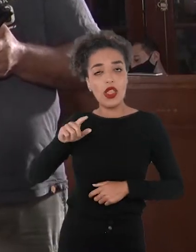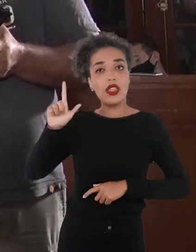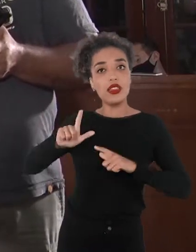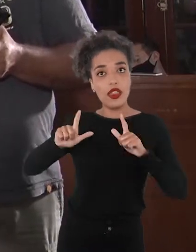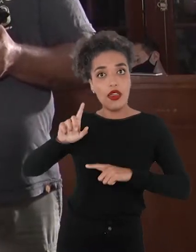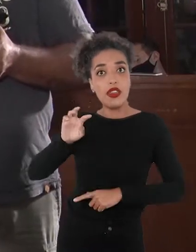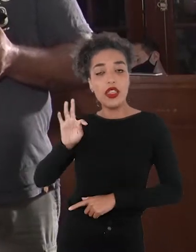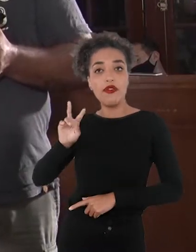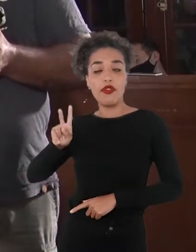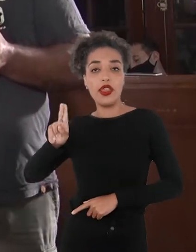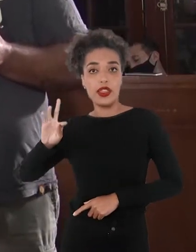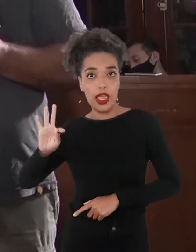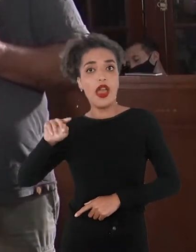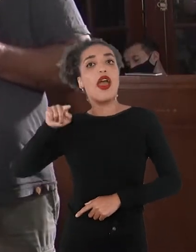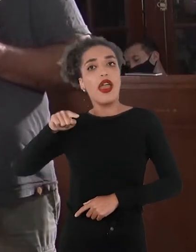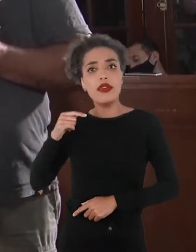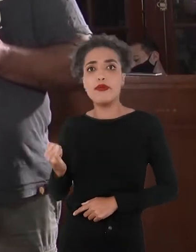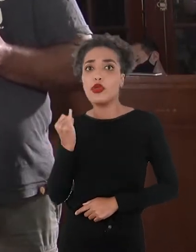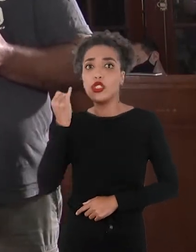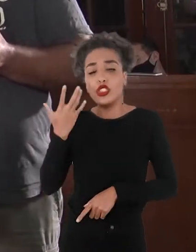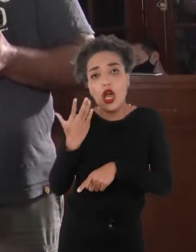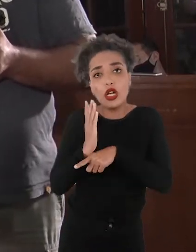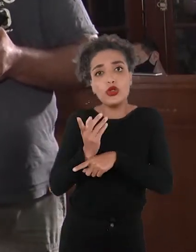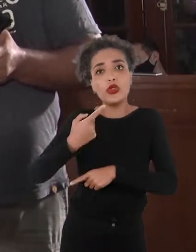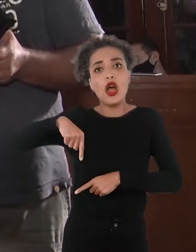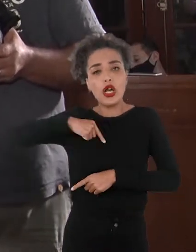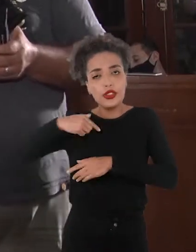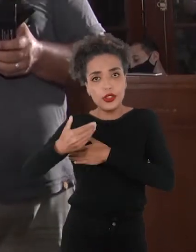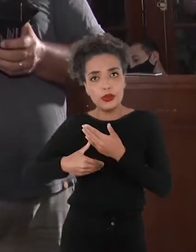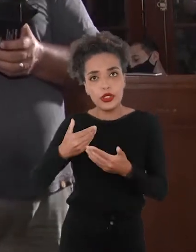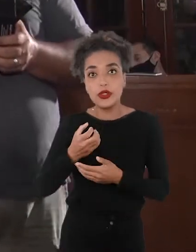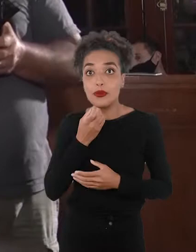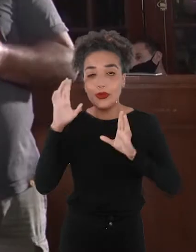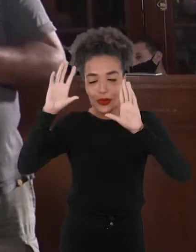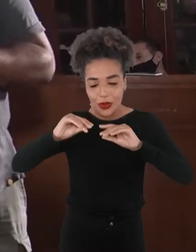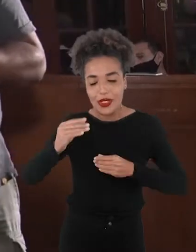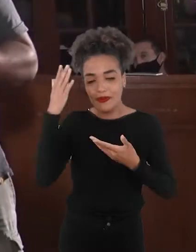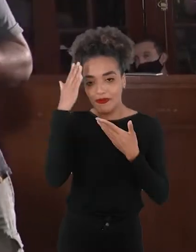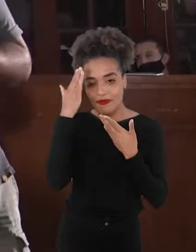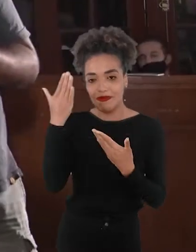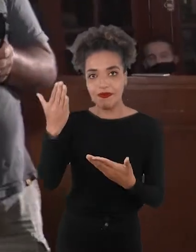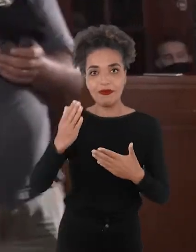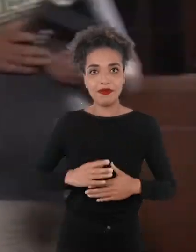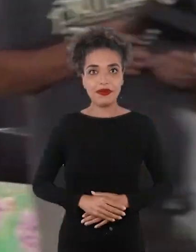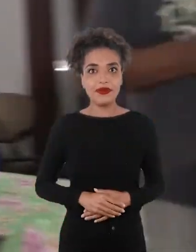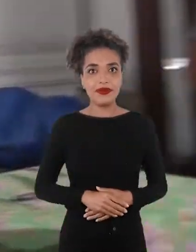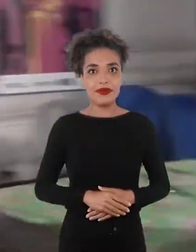importante veículo e nos ajuda muito nesse processo. Tá bom? Boa noite e obrigadão. Tá?